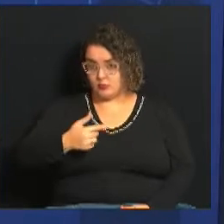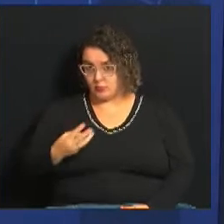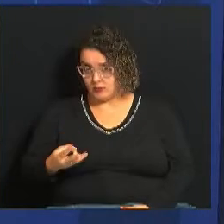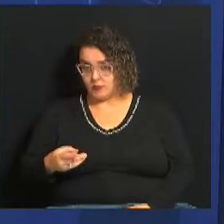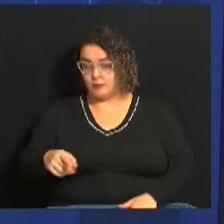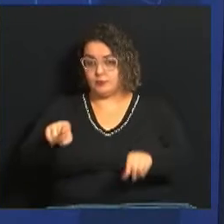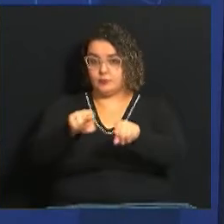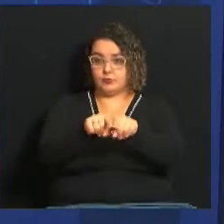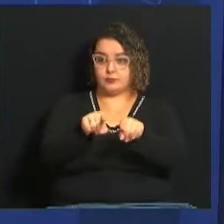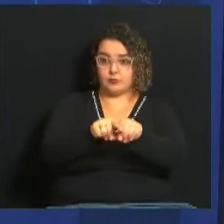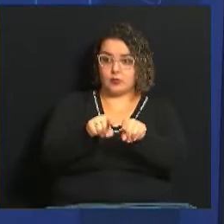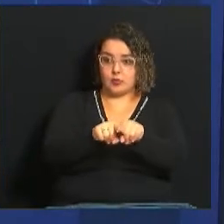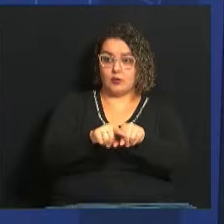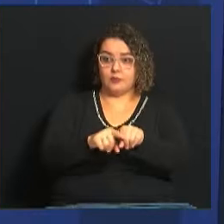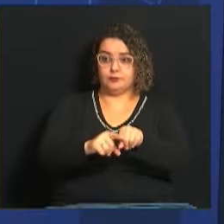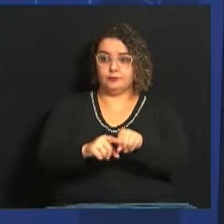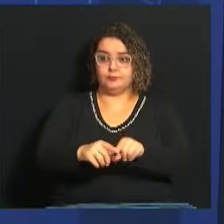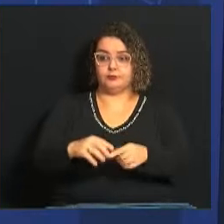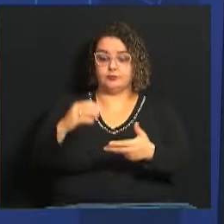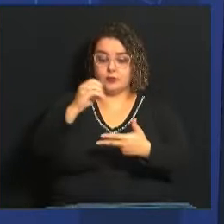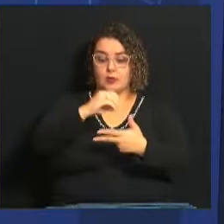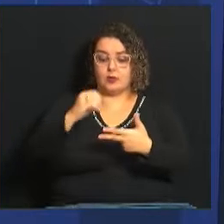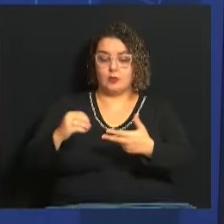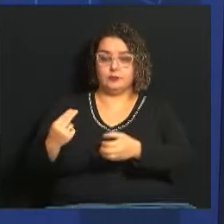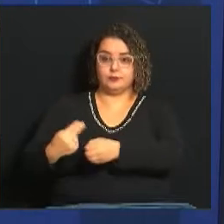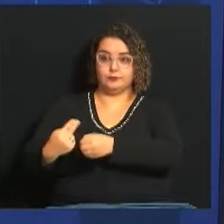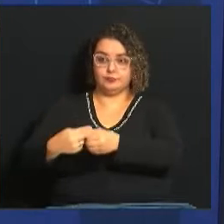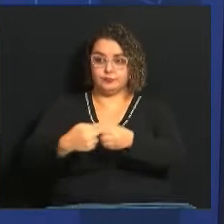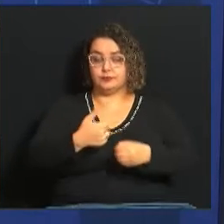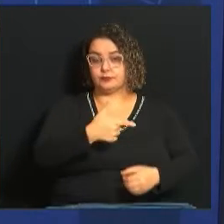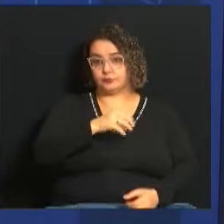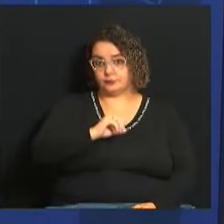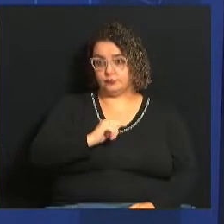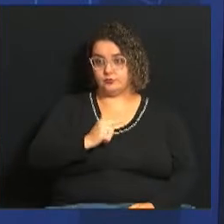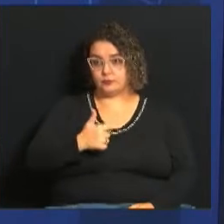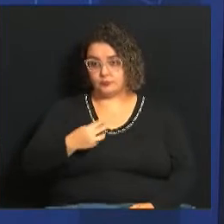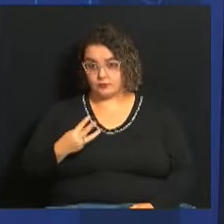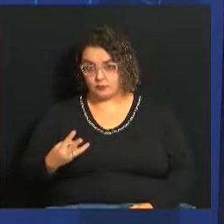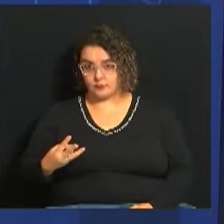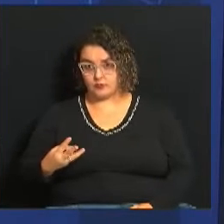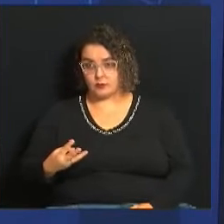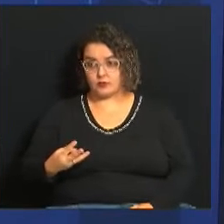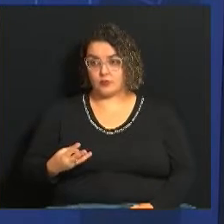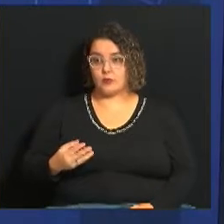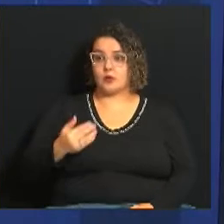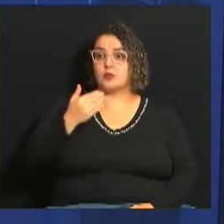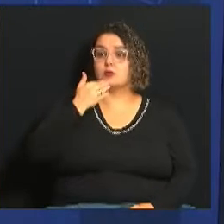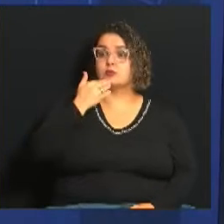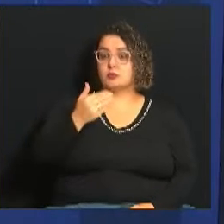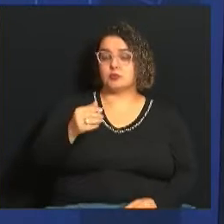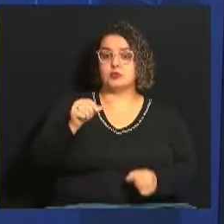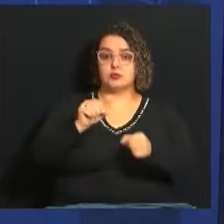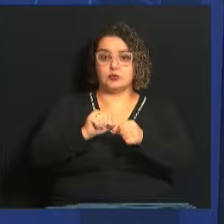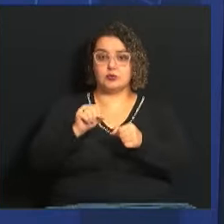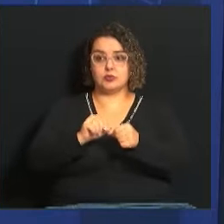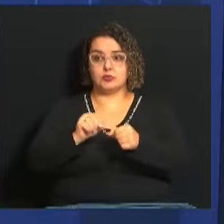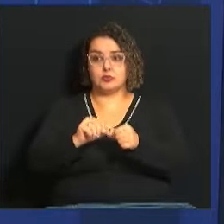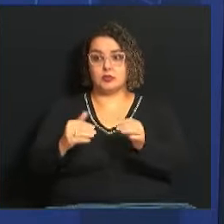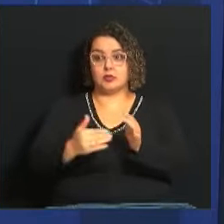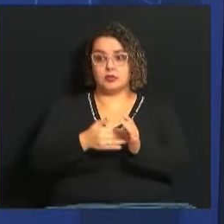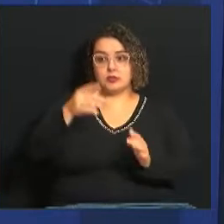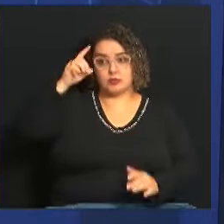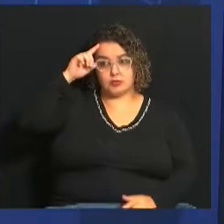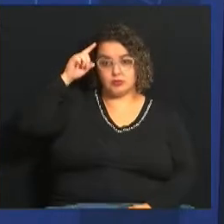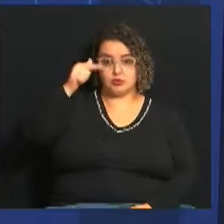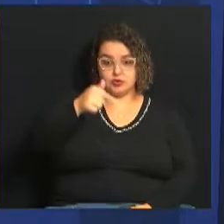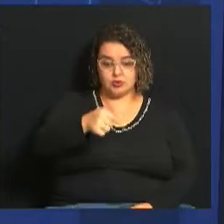para a modalidade Enem Unicamp 2023. Os pedidos devem ser feitos até o dia 7